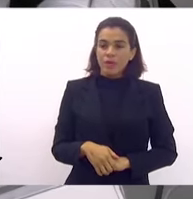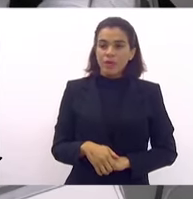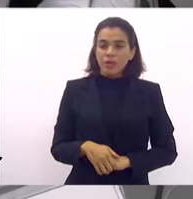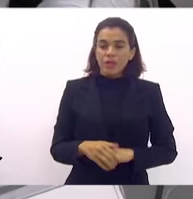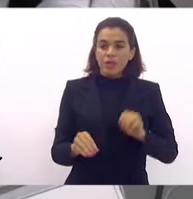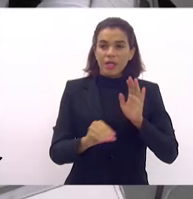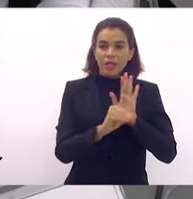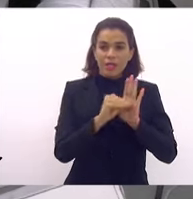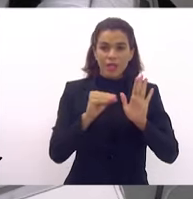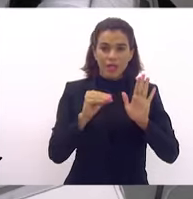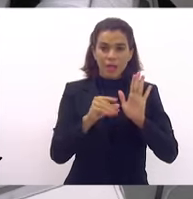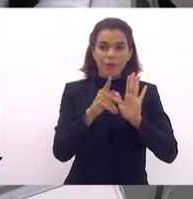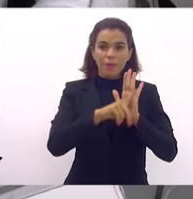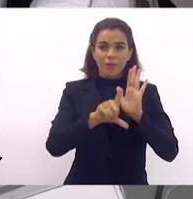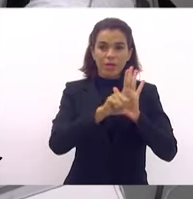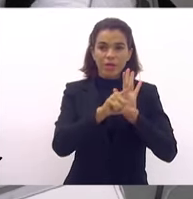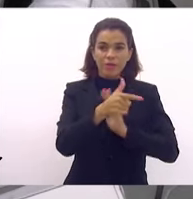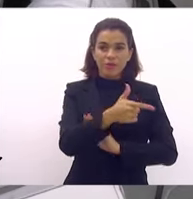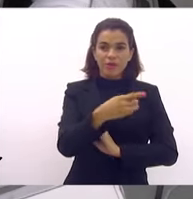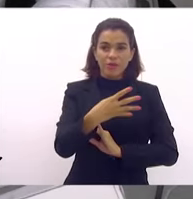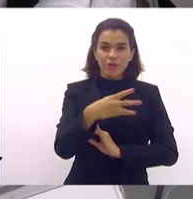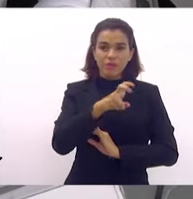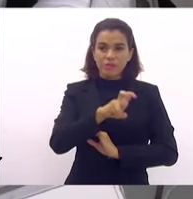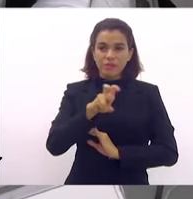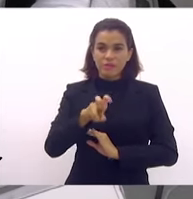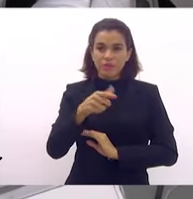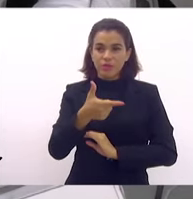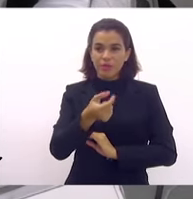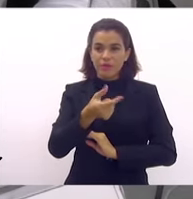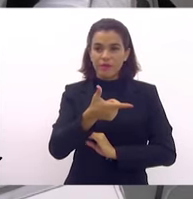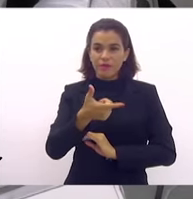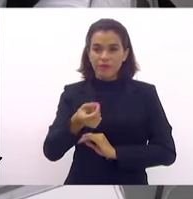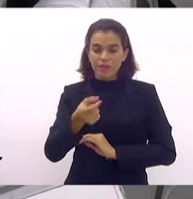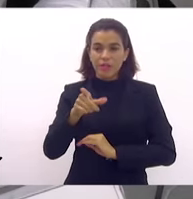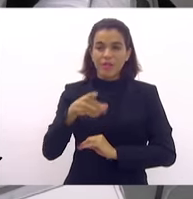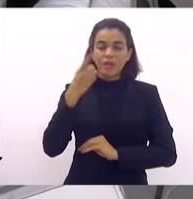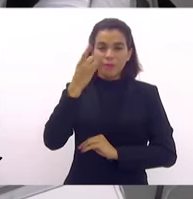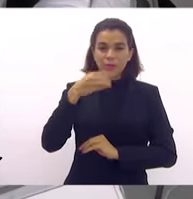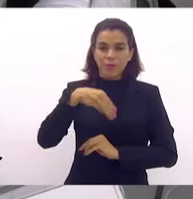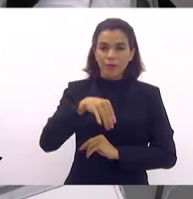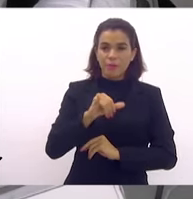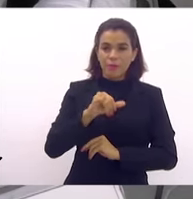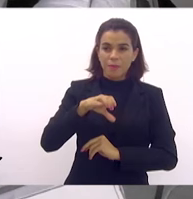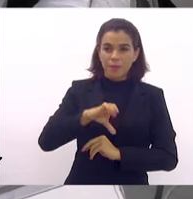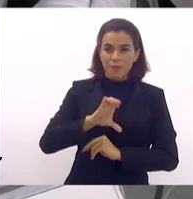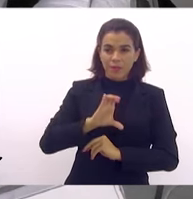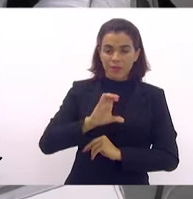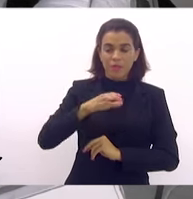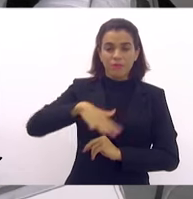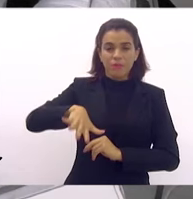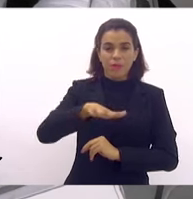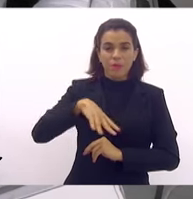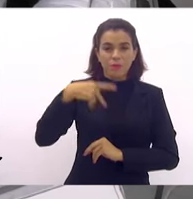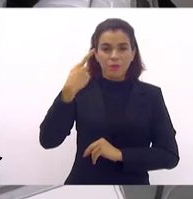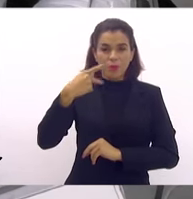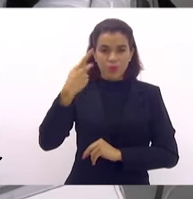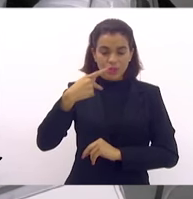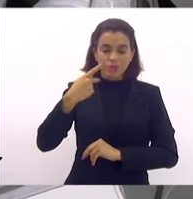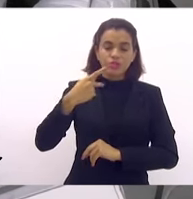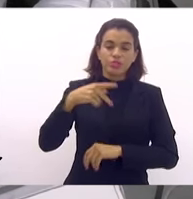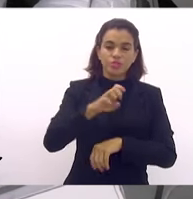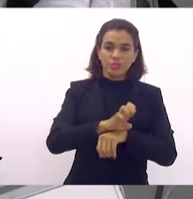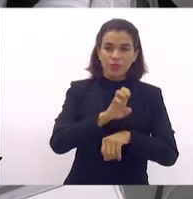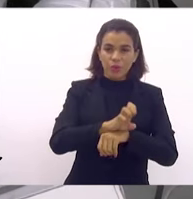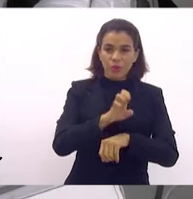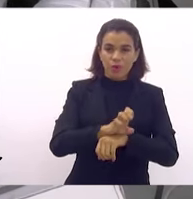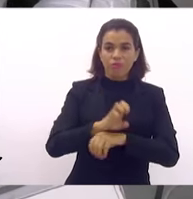Emendas de plenário, projeto de lei número 2455 de 20, de autoria do deputado Carlos Mink, que institui no âmbito da Política Estadual de Meio Ambiente o Sistema